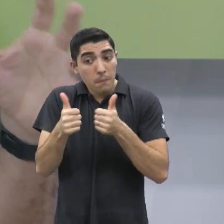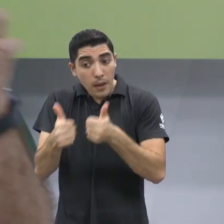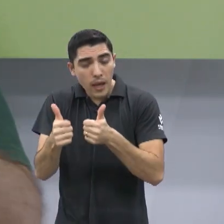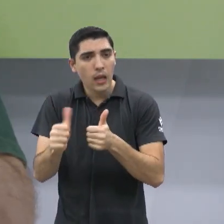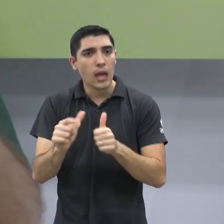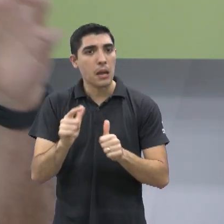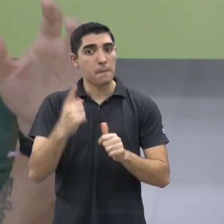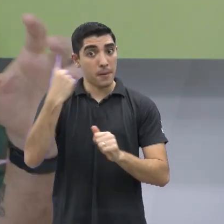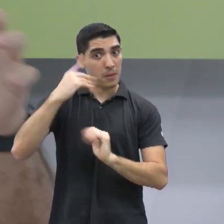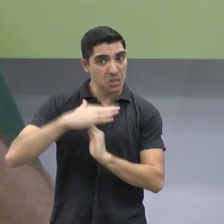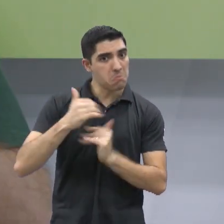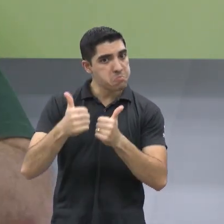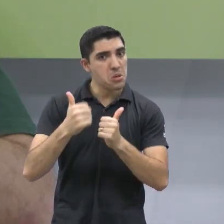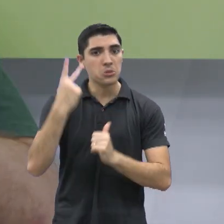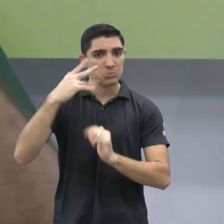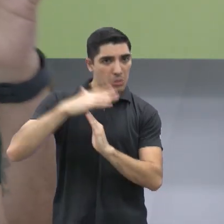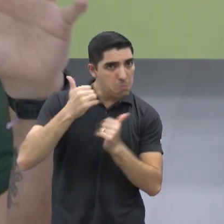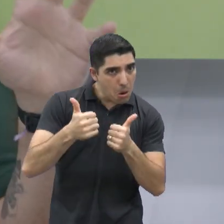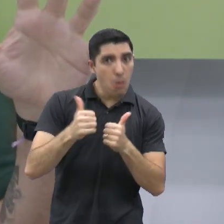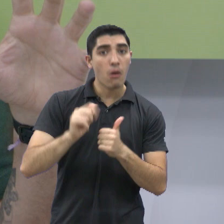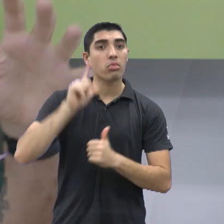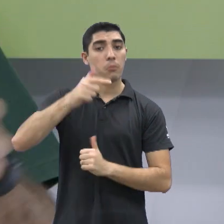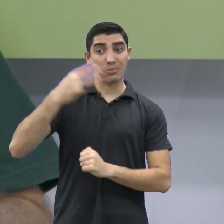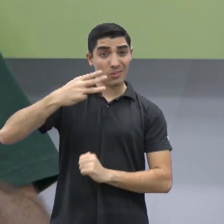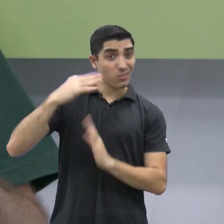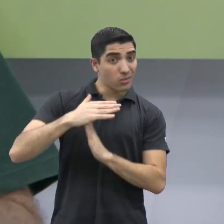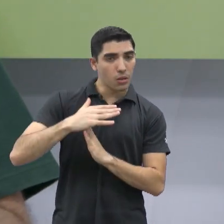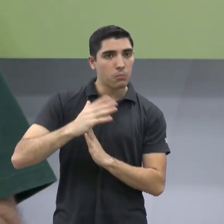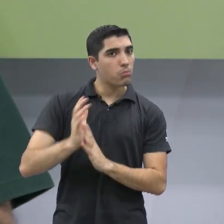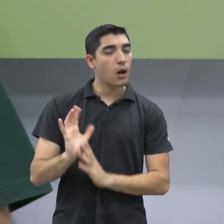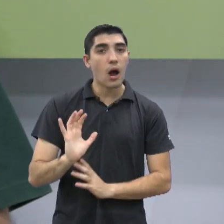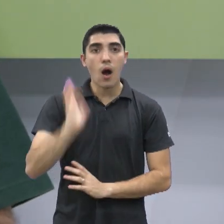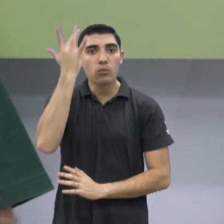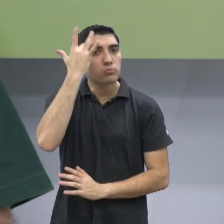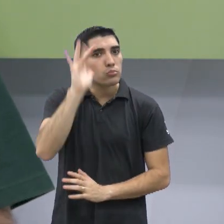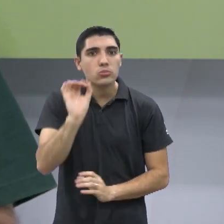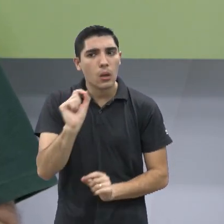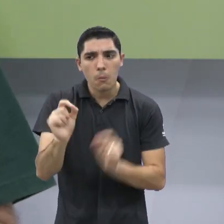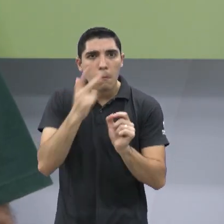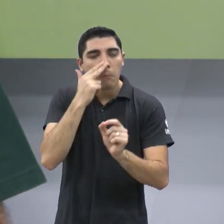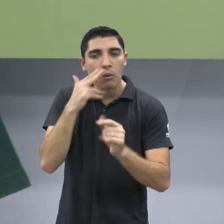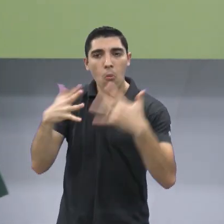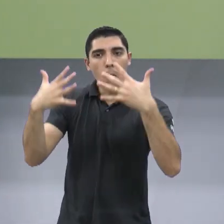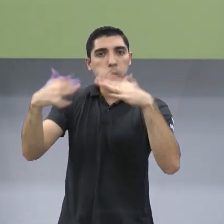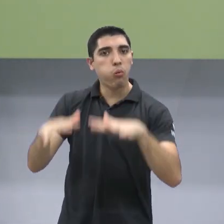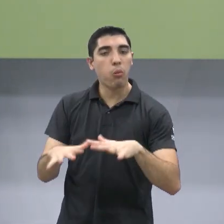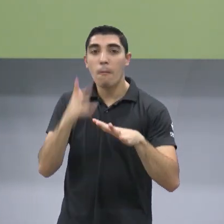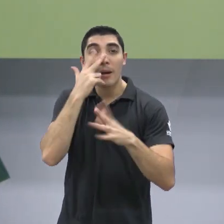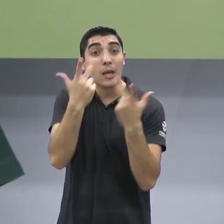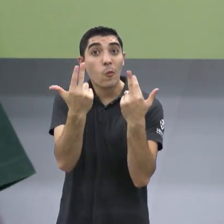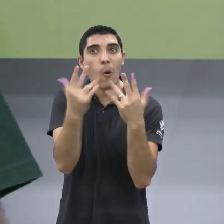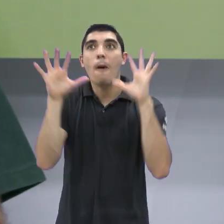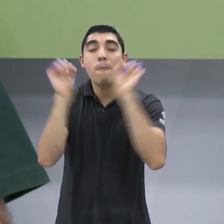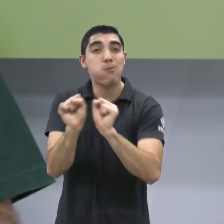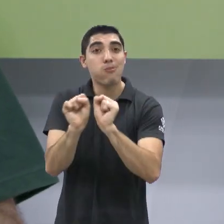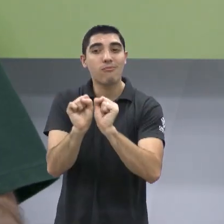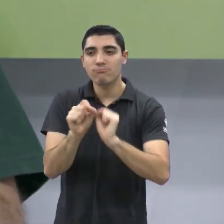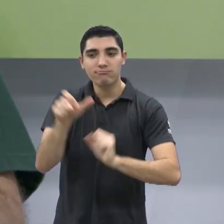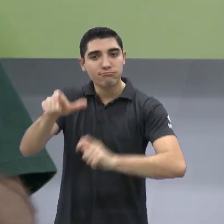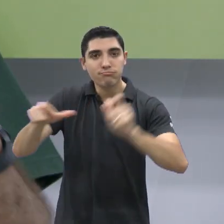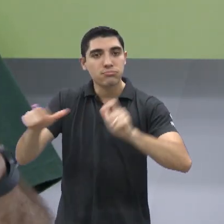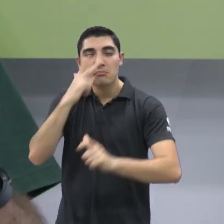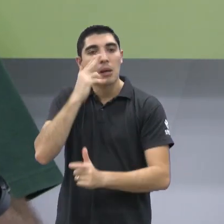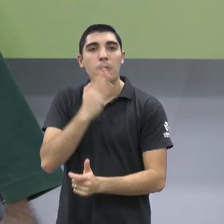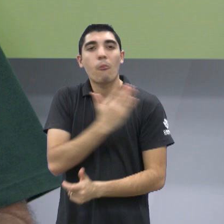aconteceu, teve um apagão ali total, né? Chegou um momento que estava 20-10 para o Suzano, então foi